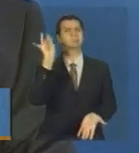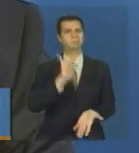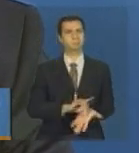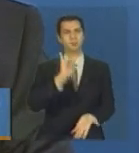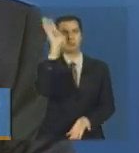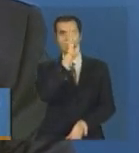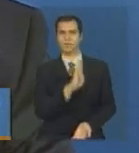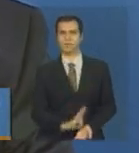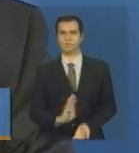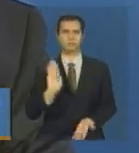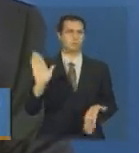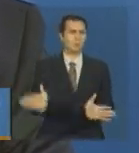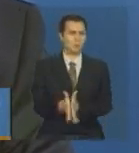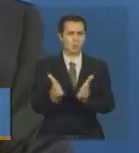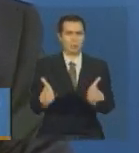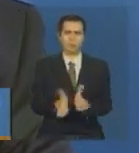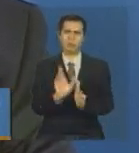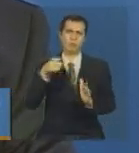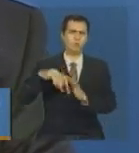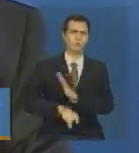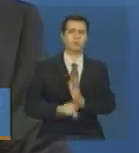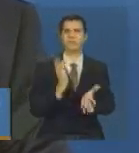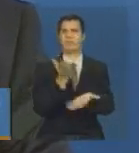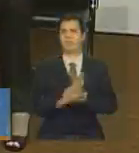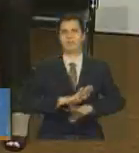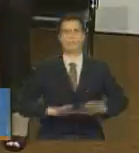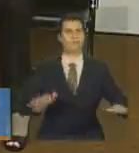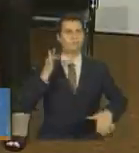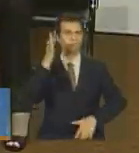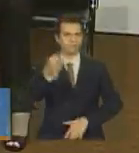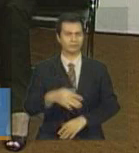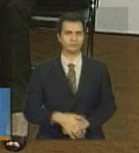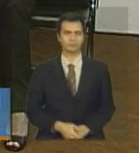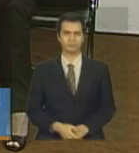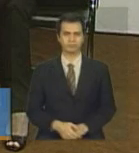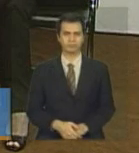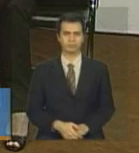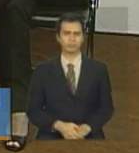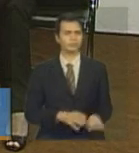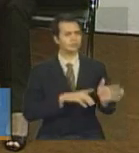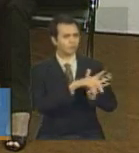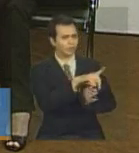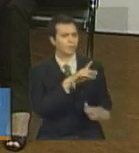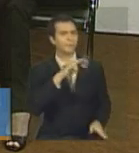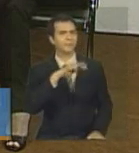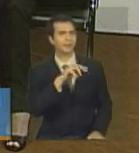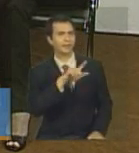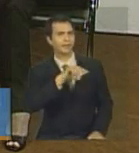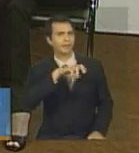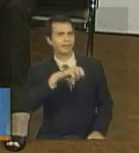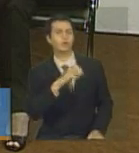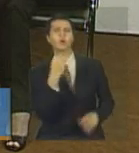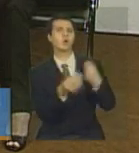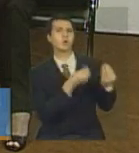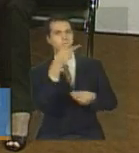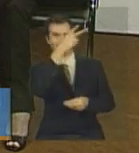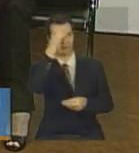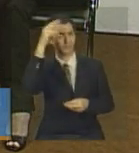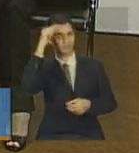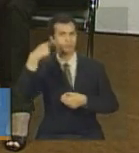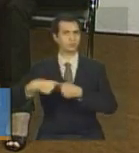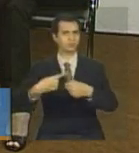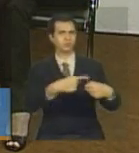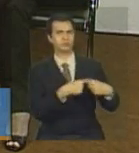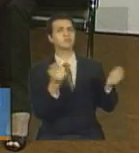Brasil absolutamente sem miséria neste próximo período. Miller, e como as prefeituras podem participar do Pronatec Brasil Sem Miséria?